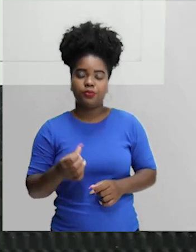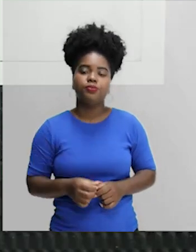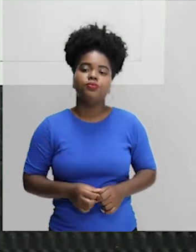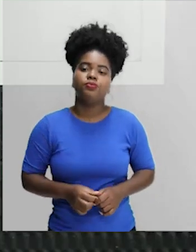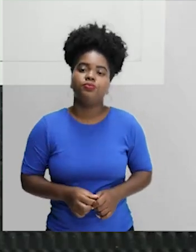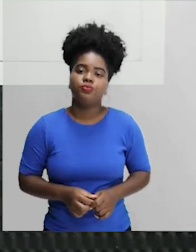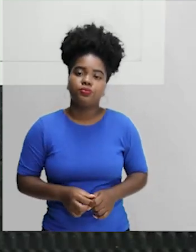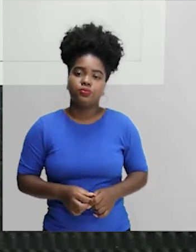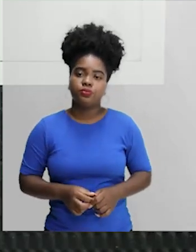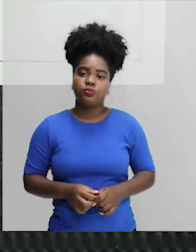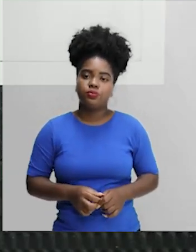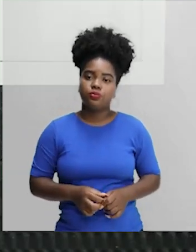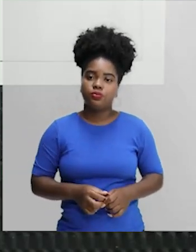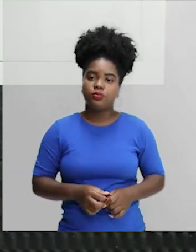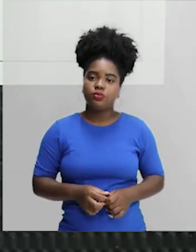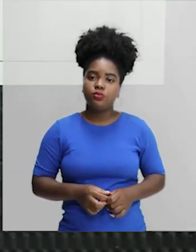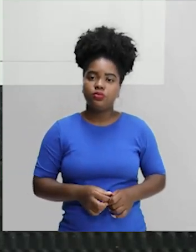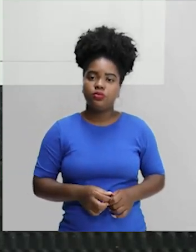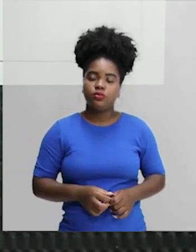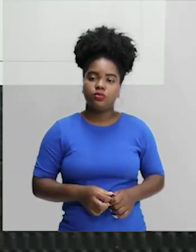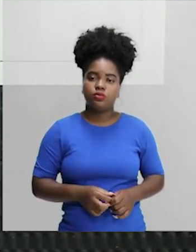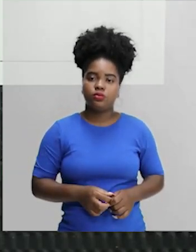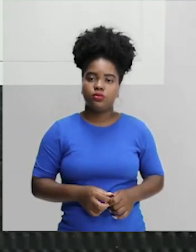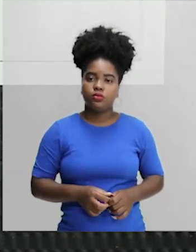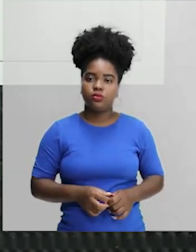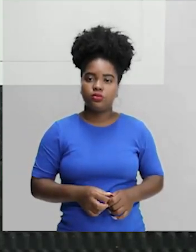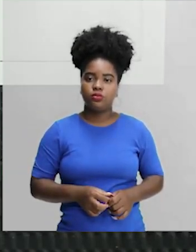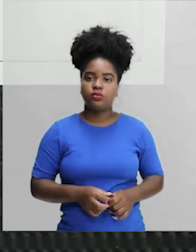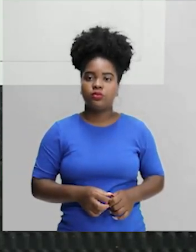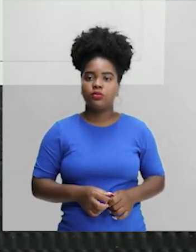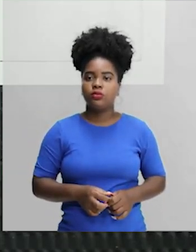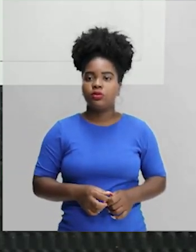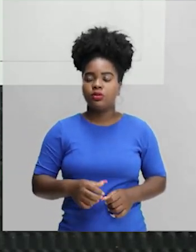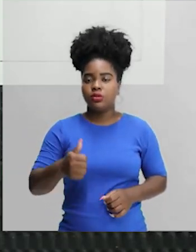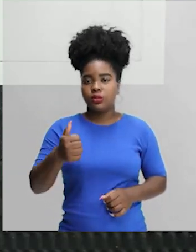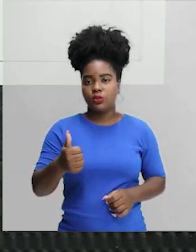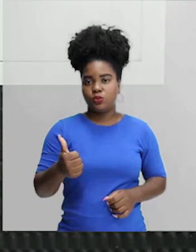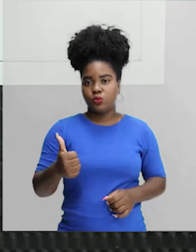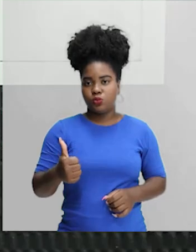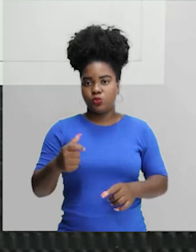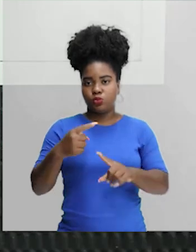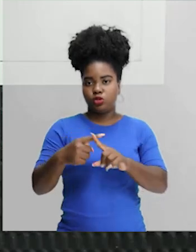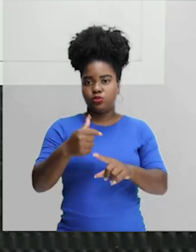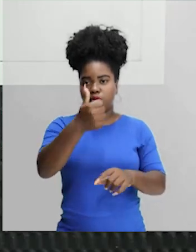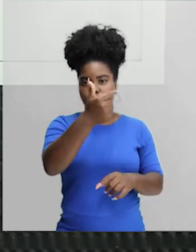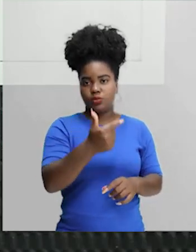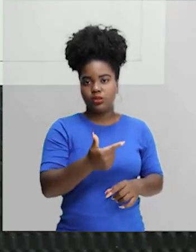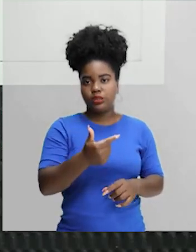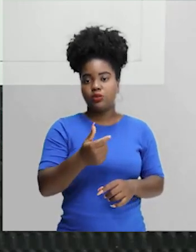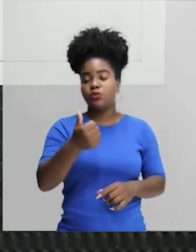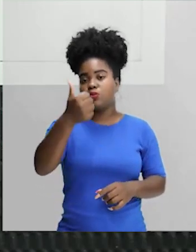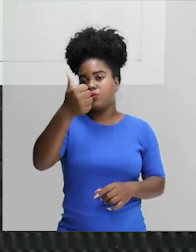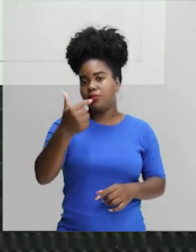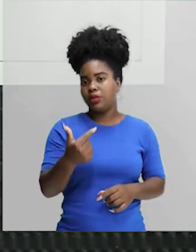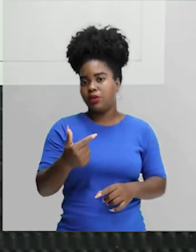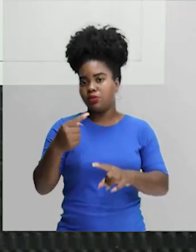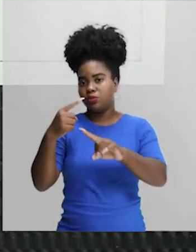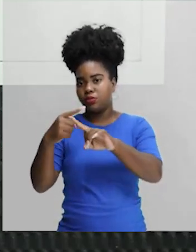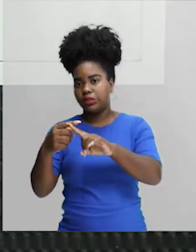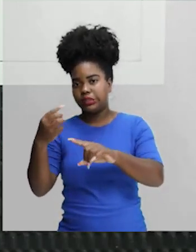7/2. Então, 1 multiplicado por 1/2 dá 1/2. 1/2 somado com 3 dá 7/2.